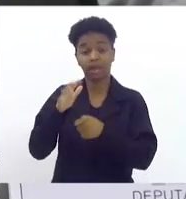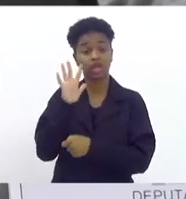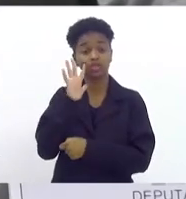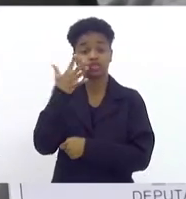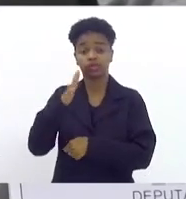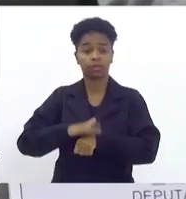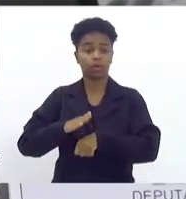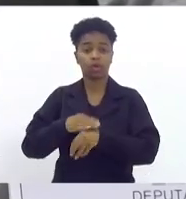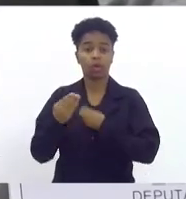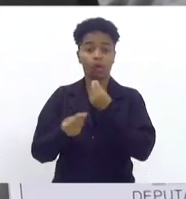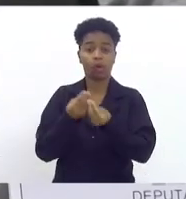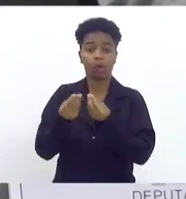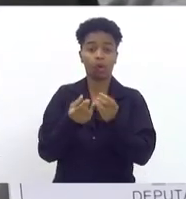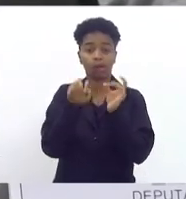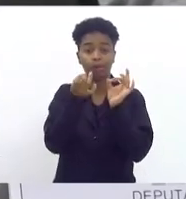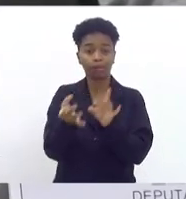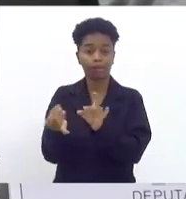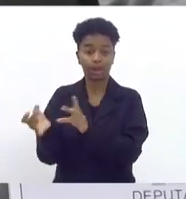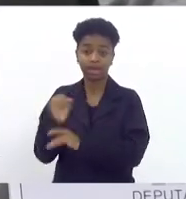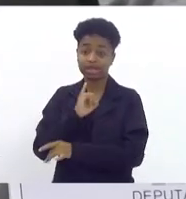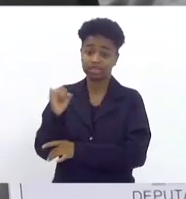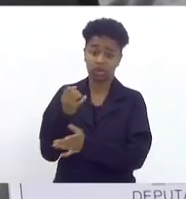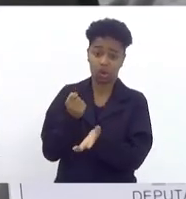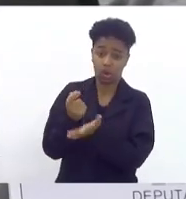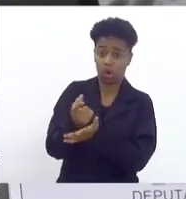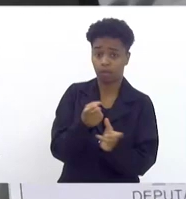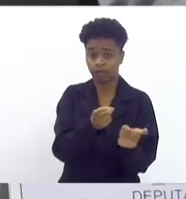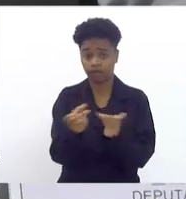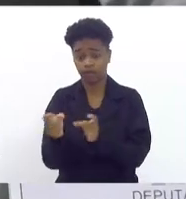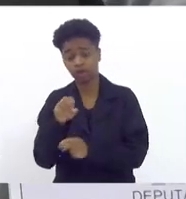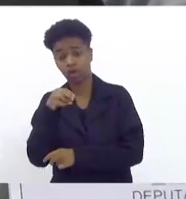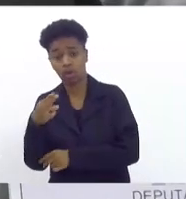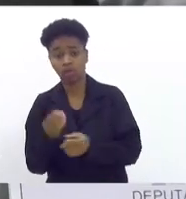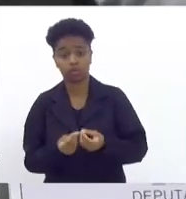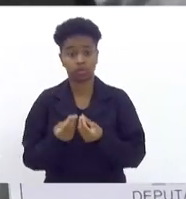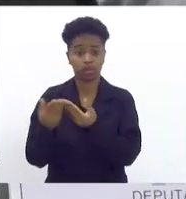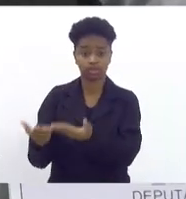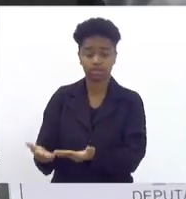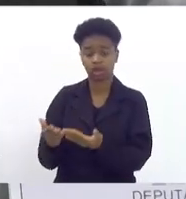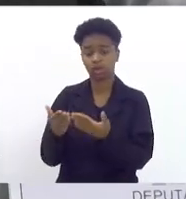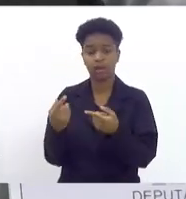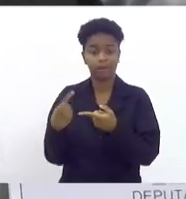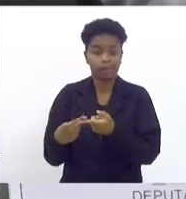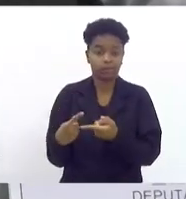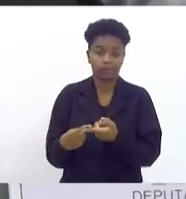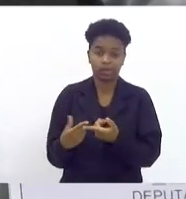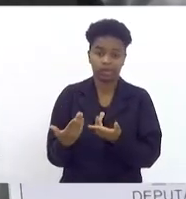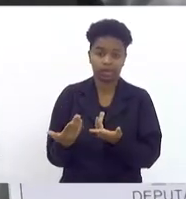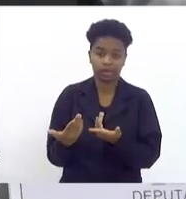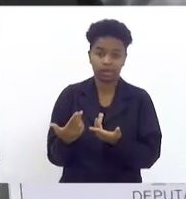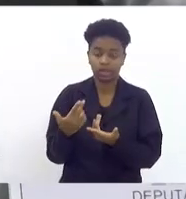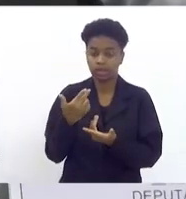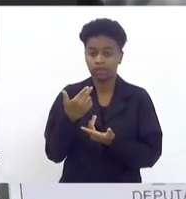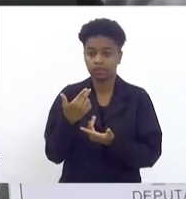sua alienação, se mediante compra e venda ou mediante doação, não se